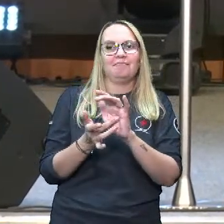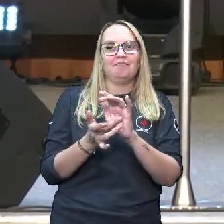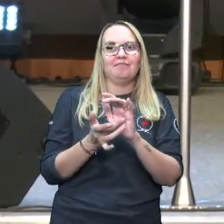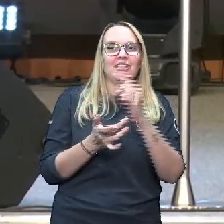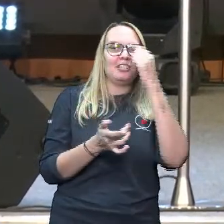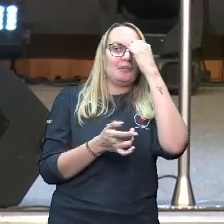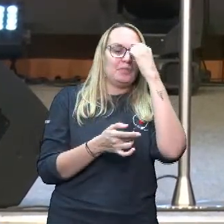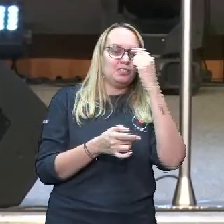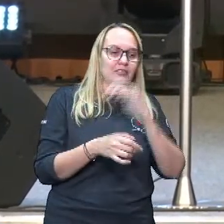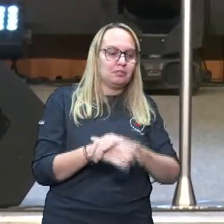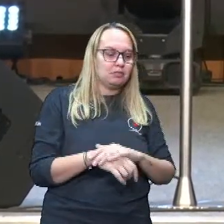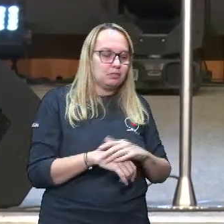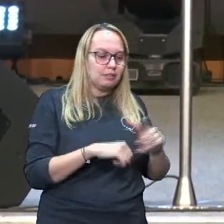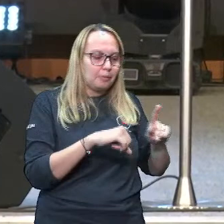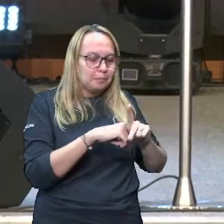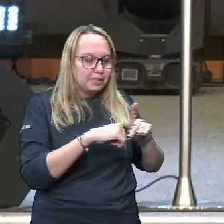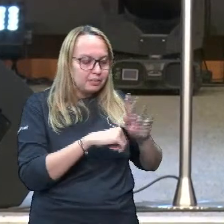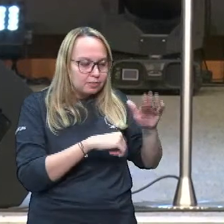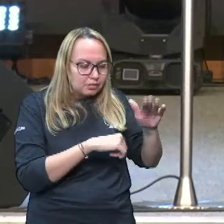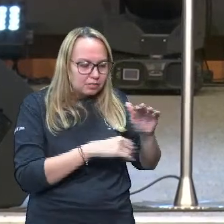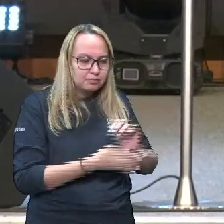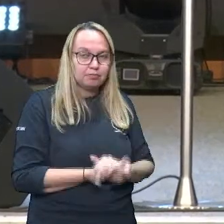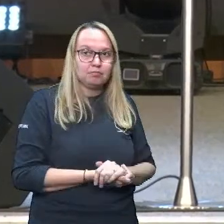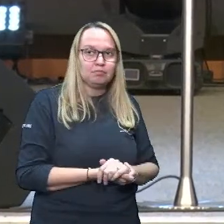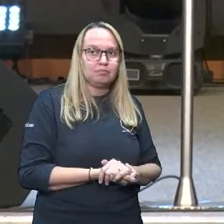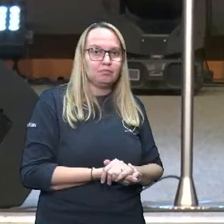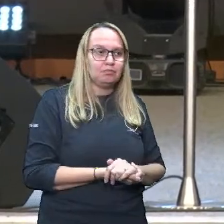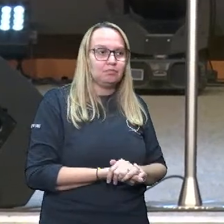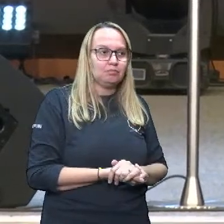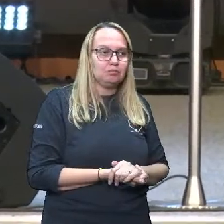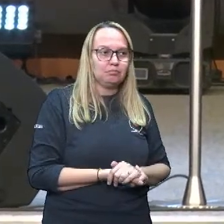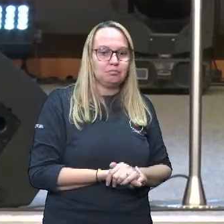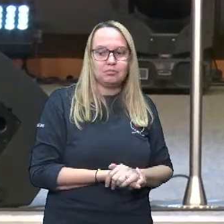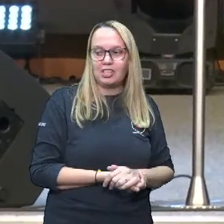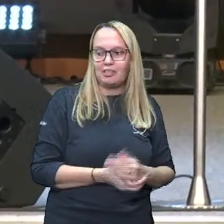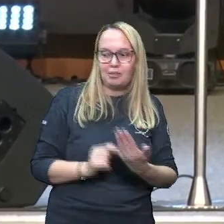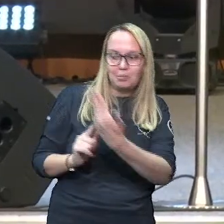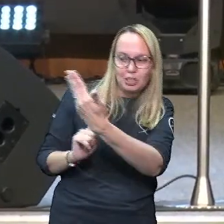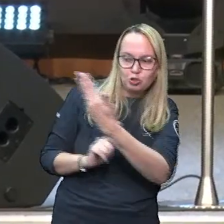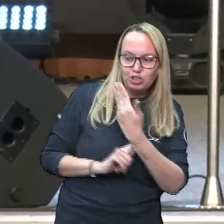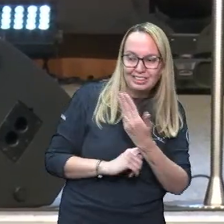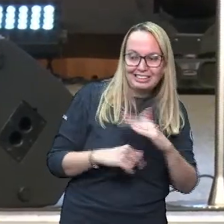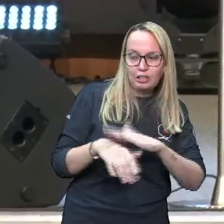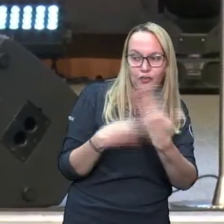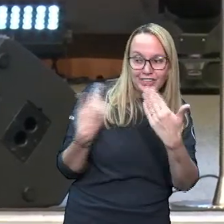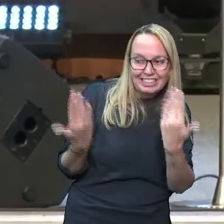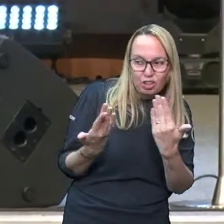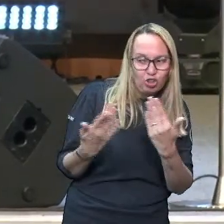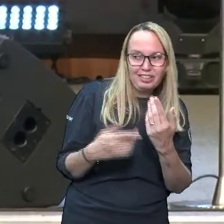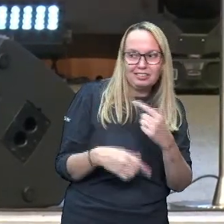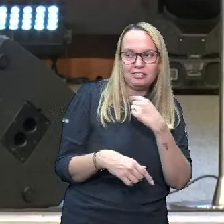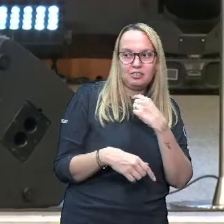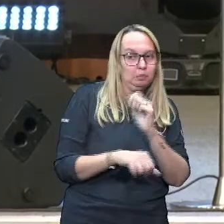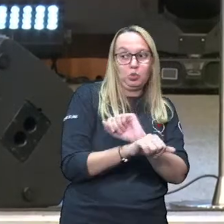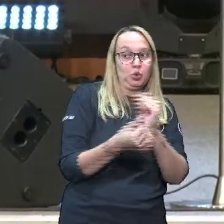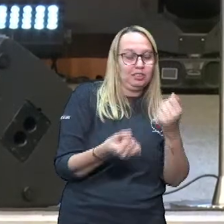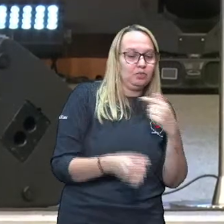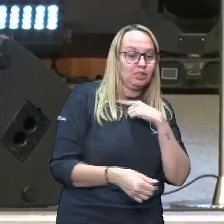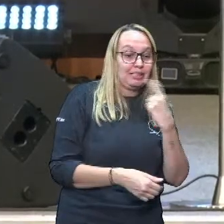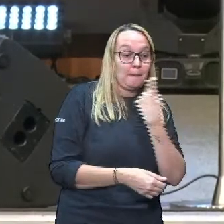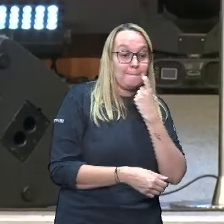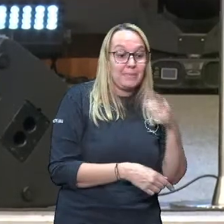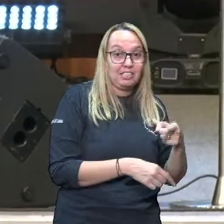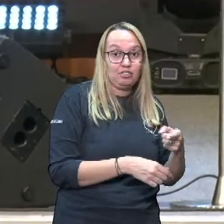Imagina a conversa, Pedro. Ele falando, me ajuda aqui, João. Não dá para parar de conversar agora, tem peixe na rede. O objetivo